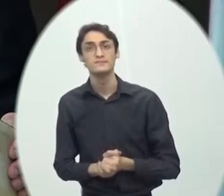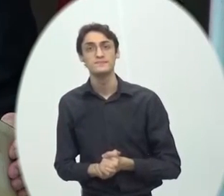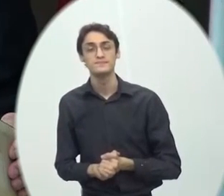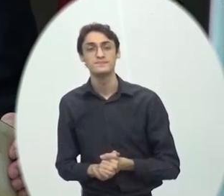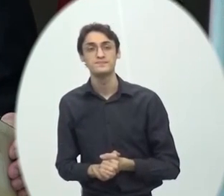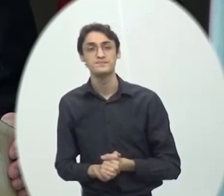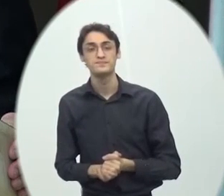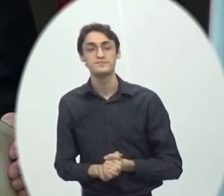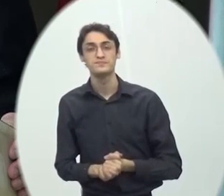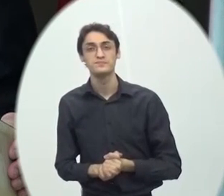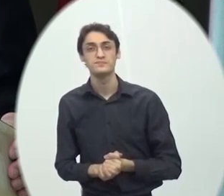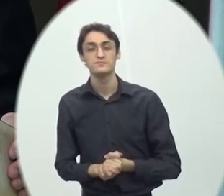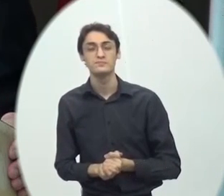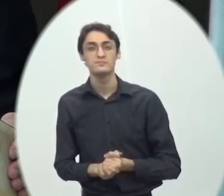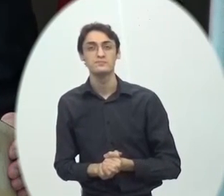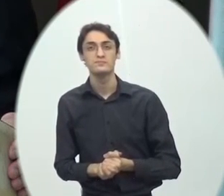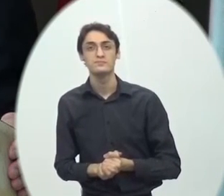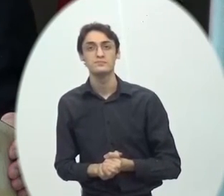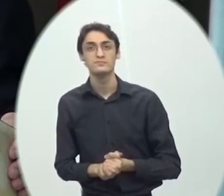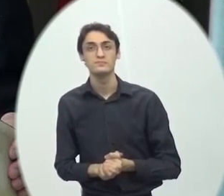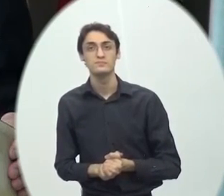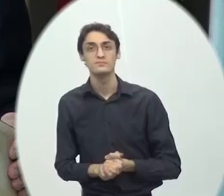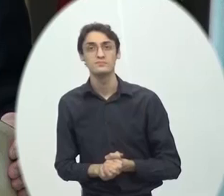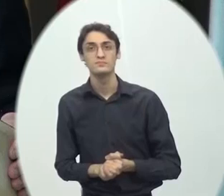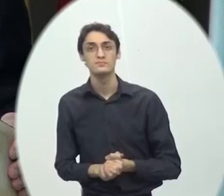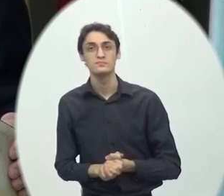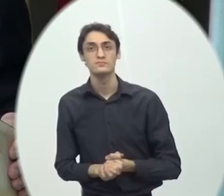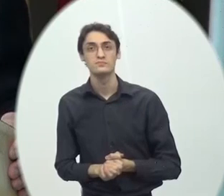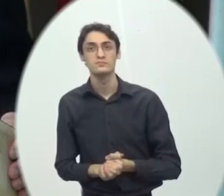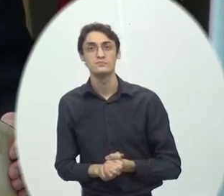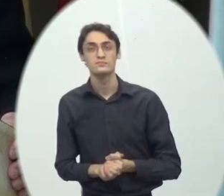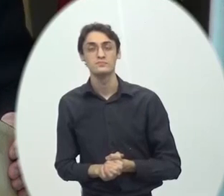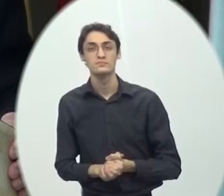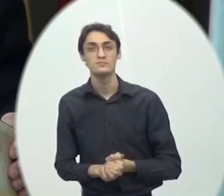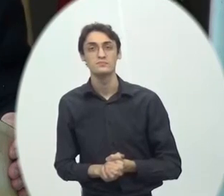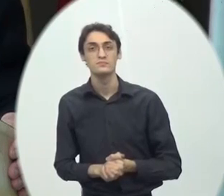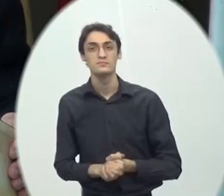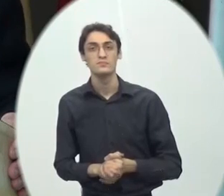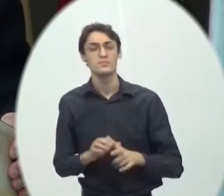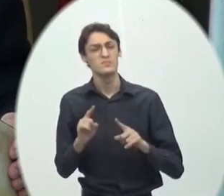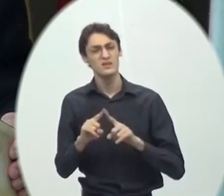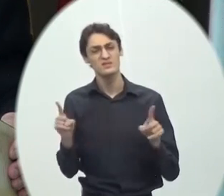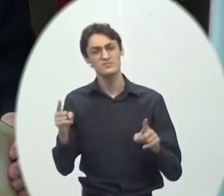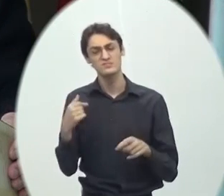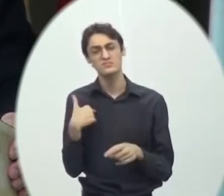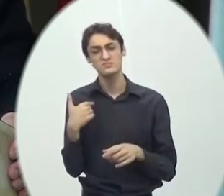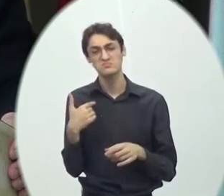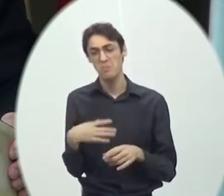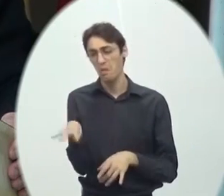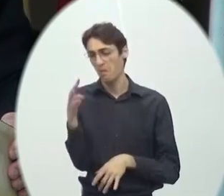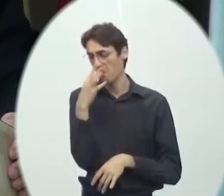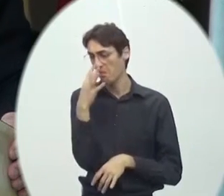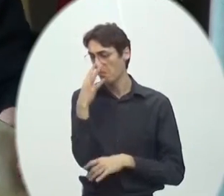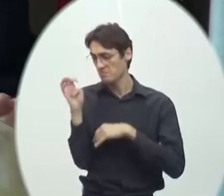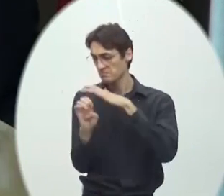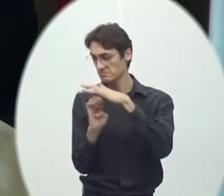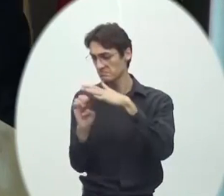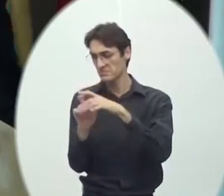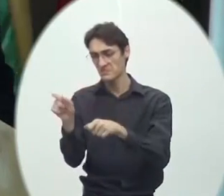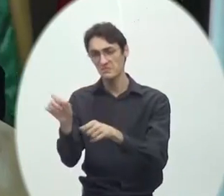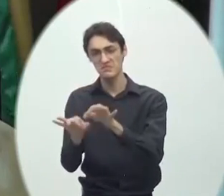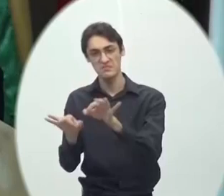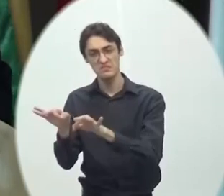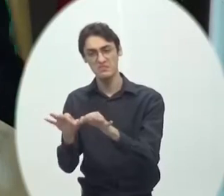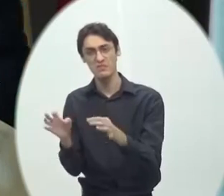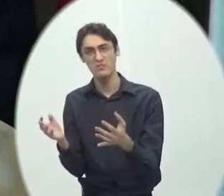sentido. Então eu posso falar desse assunto. Agora, muito me admiro uma empresa ir lá e fazer isso e até,